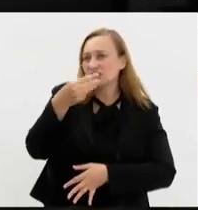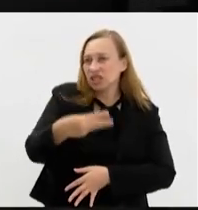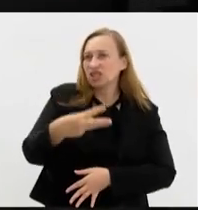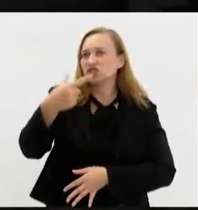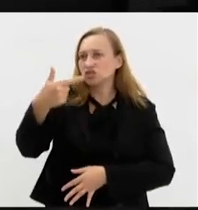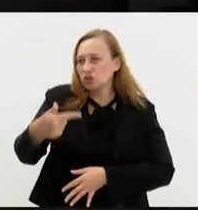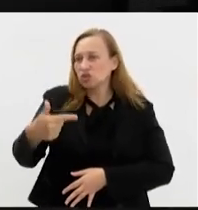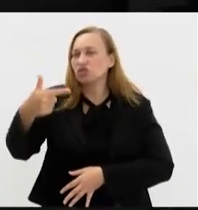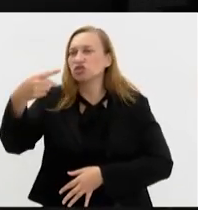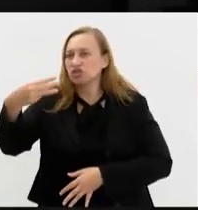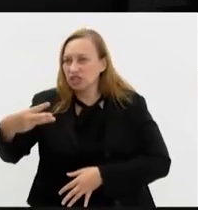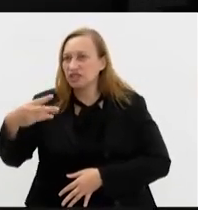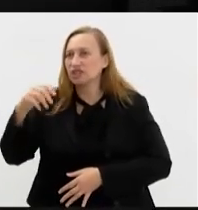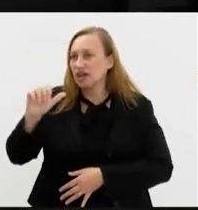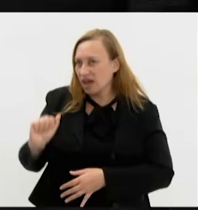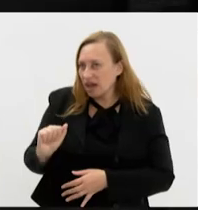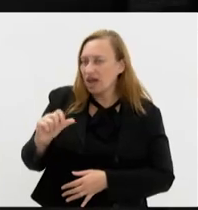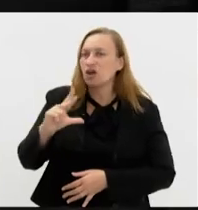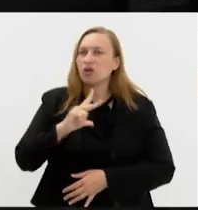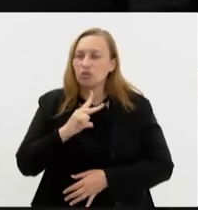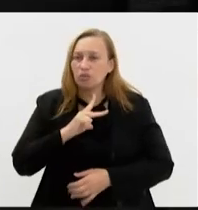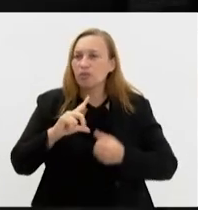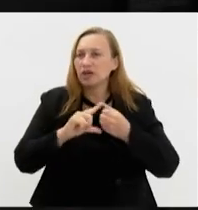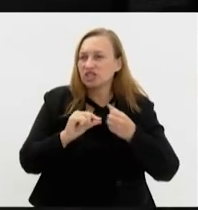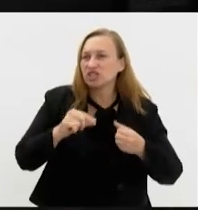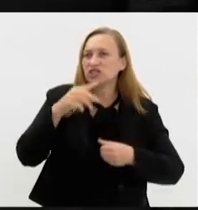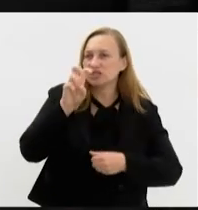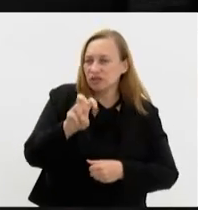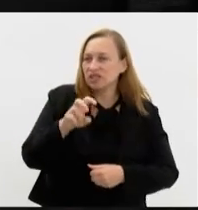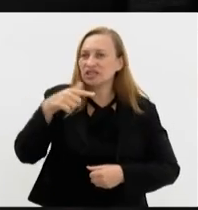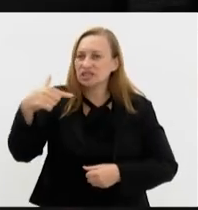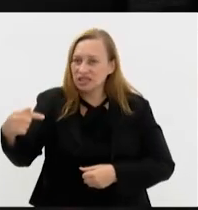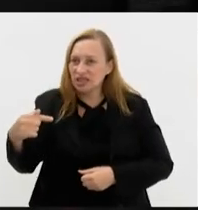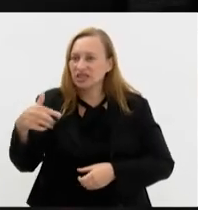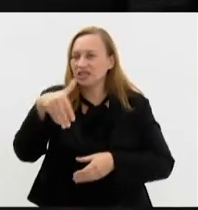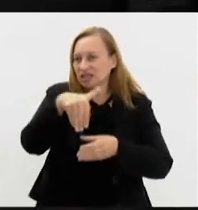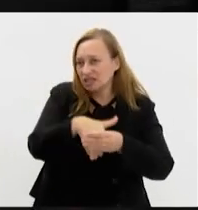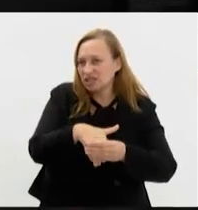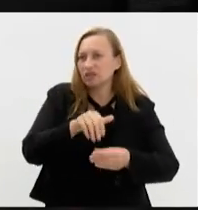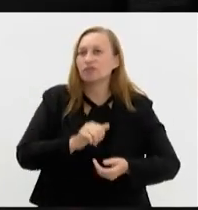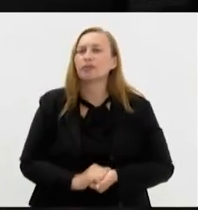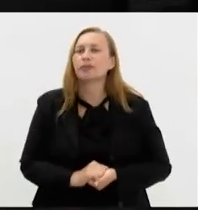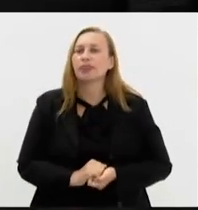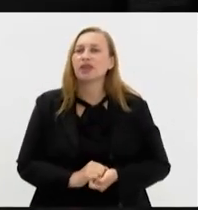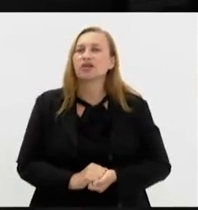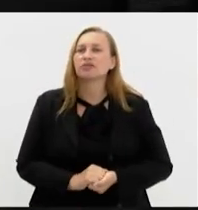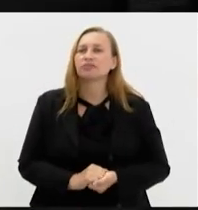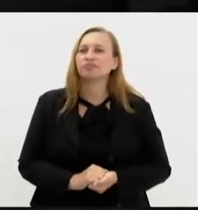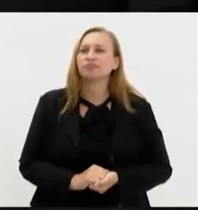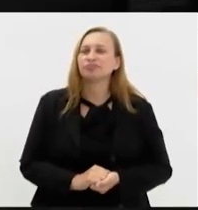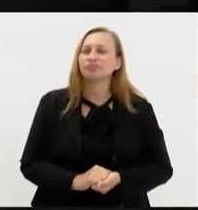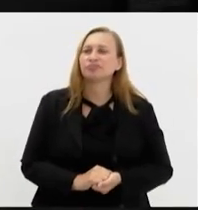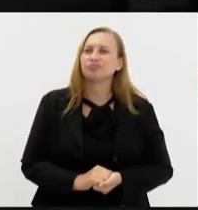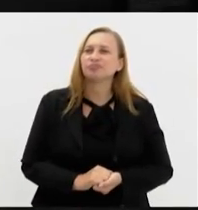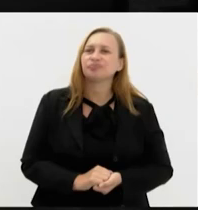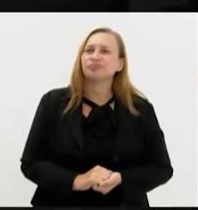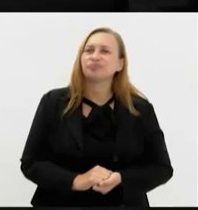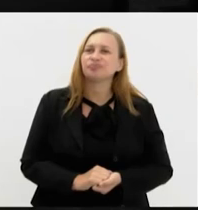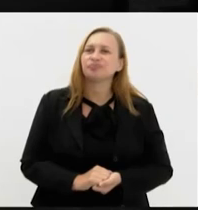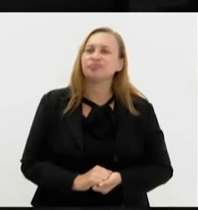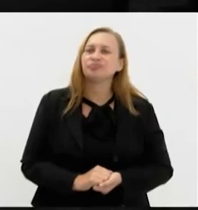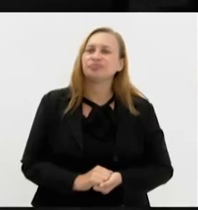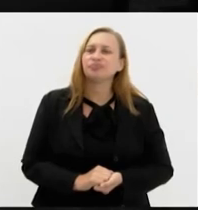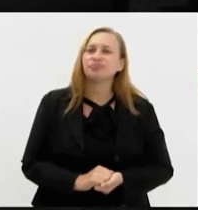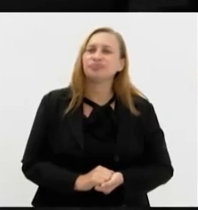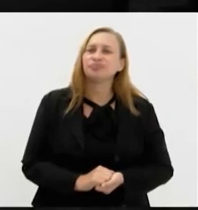a mais recente né o próprio artigo 57d da Lei das eleições e eh o direito de de cautela